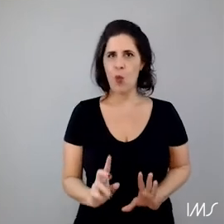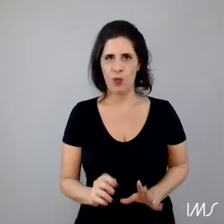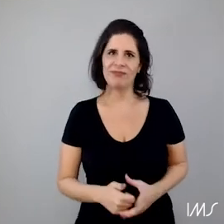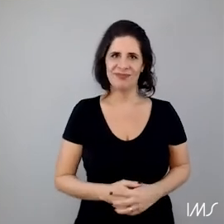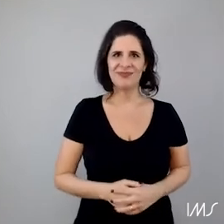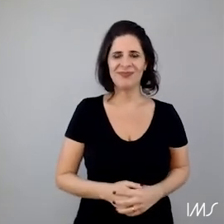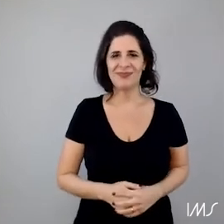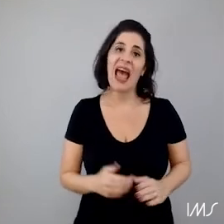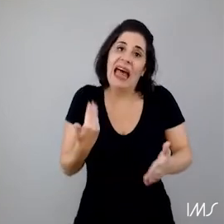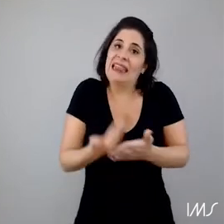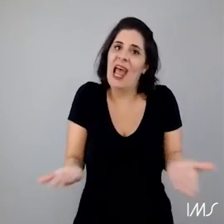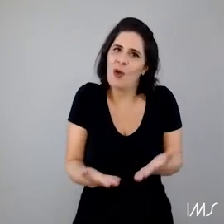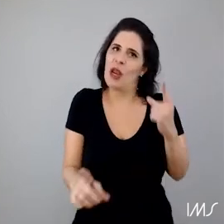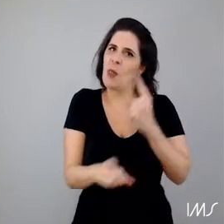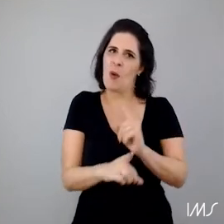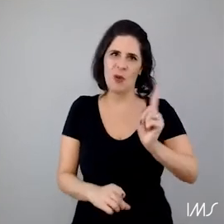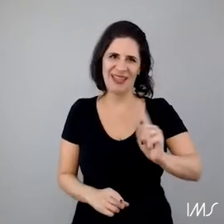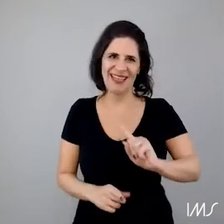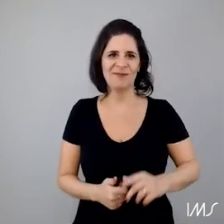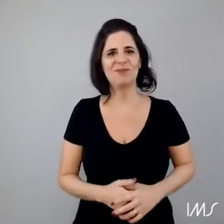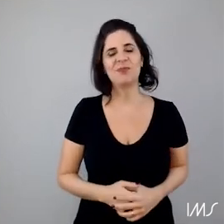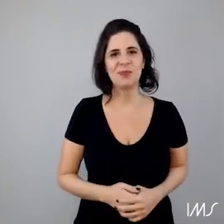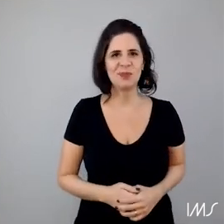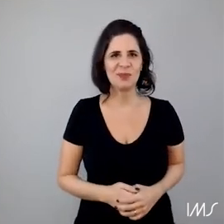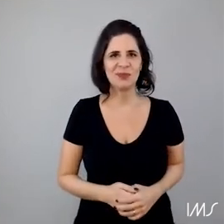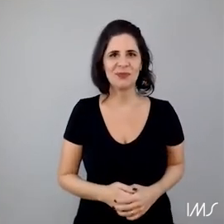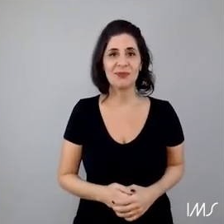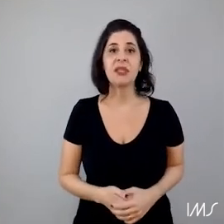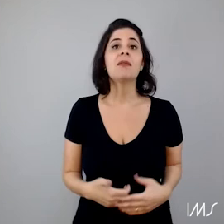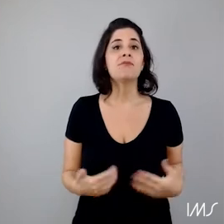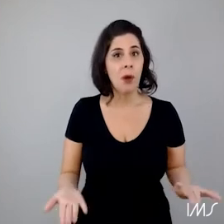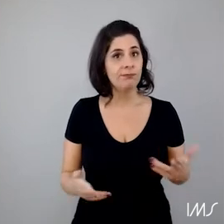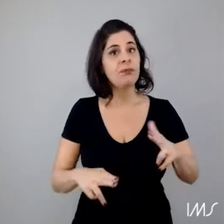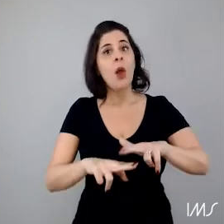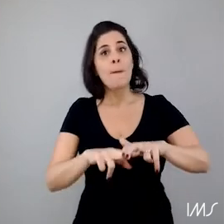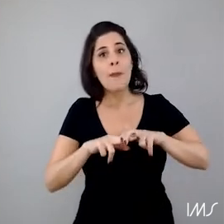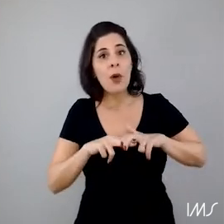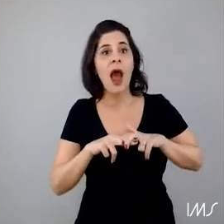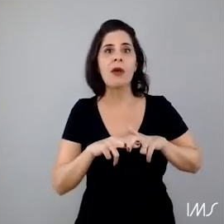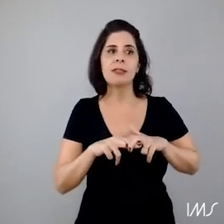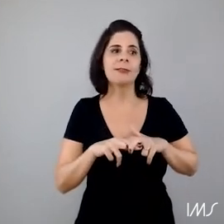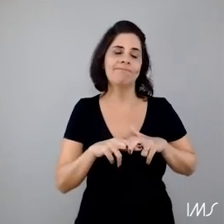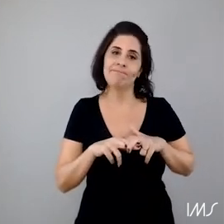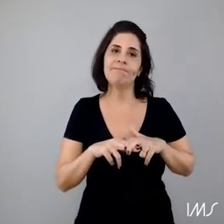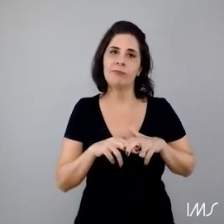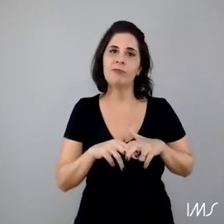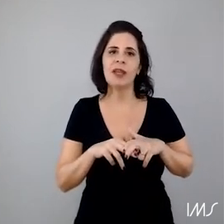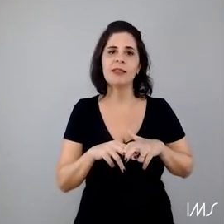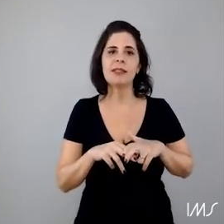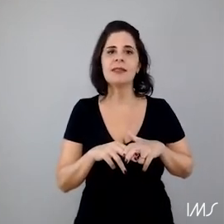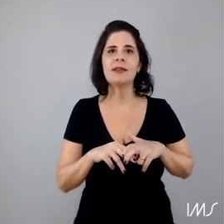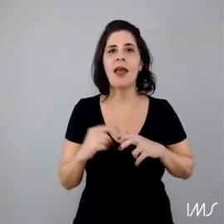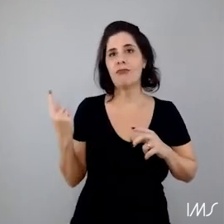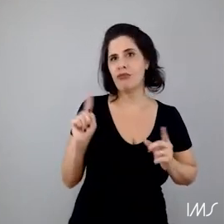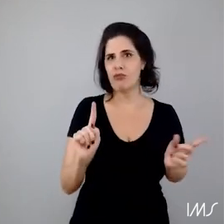assim a grande excepcionalidade desses dois convidados, eu na verdade pedi se a gente tem que religiosamente observar o